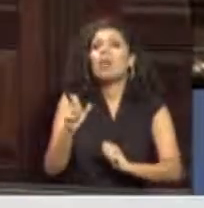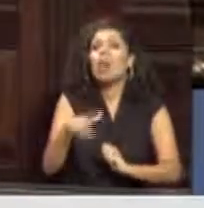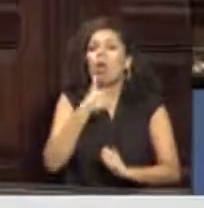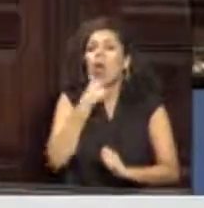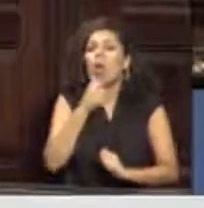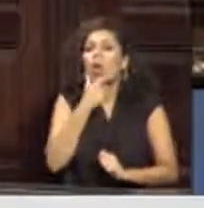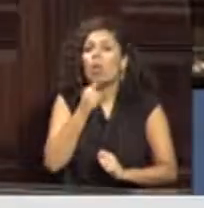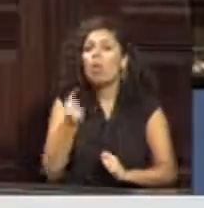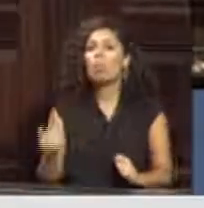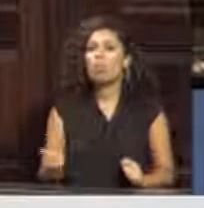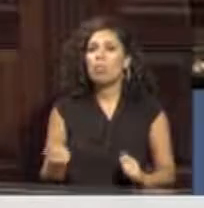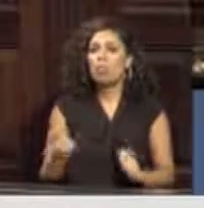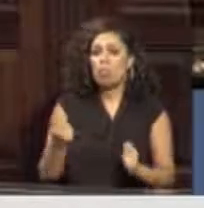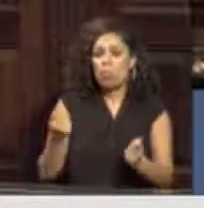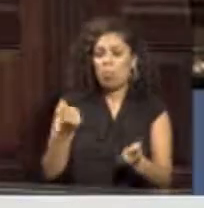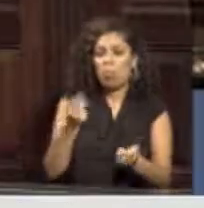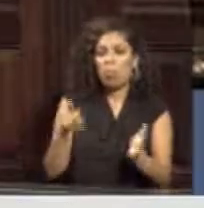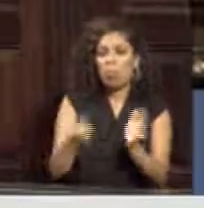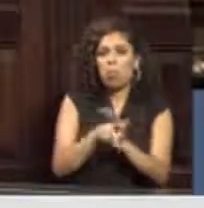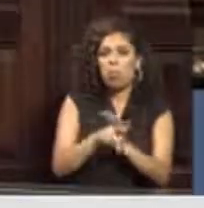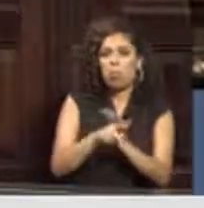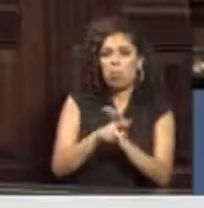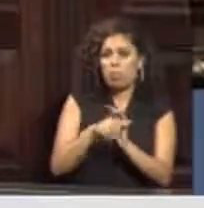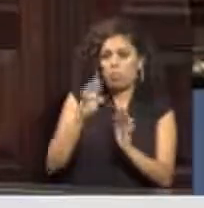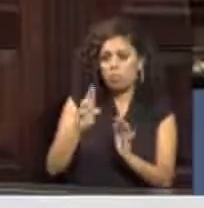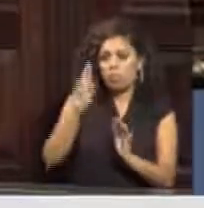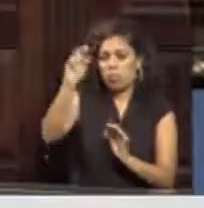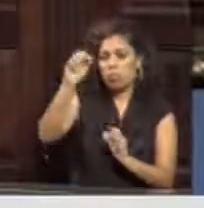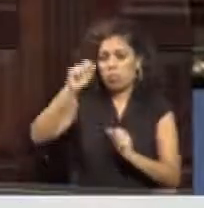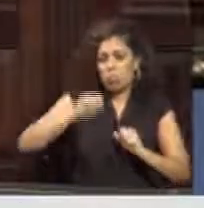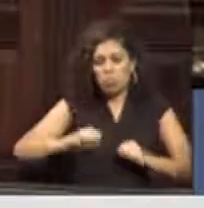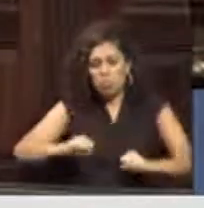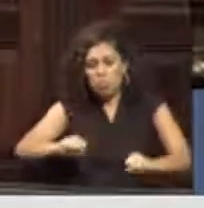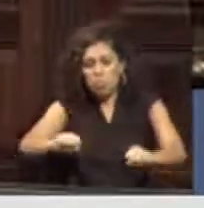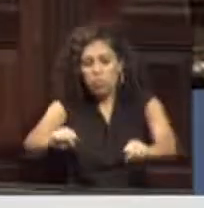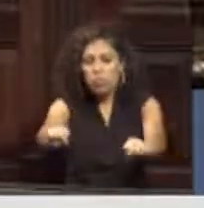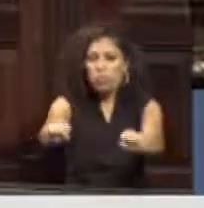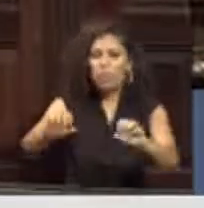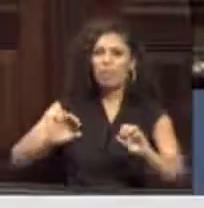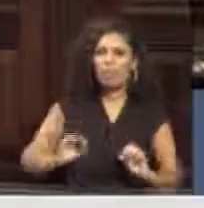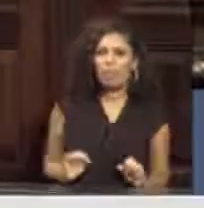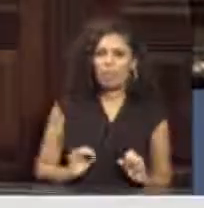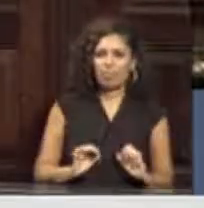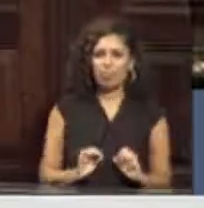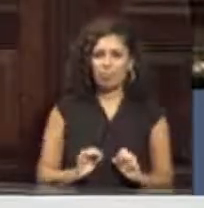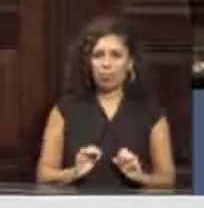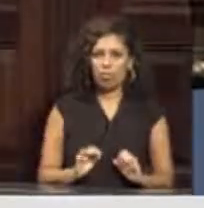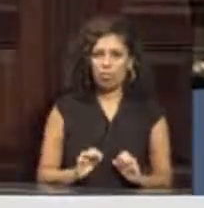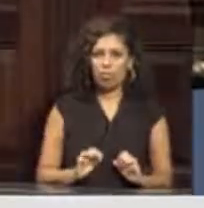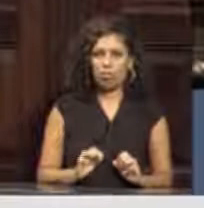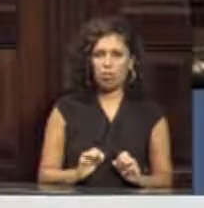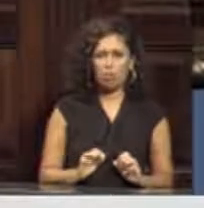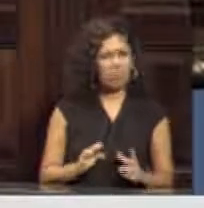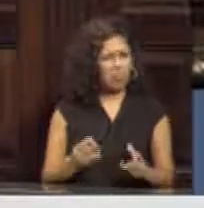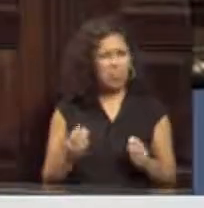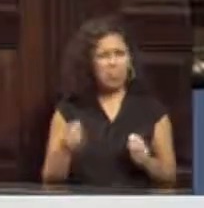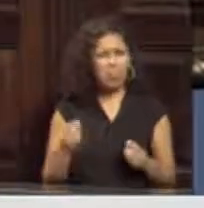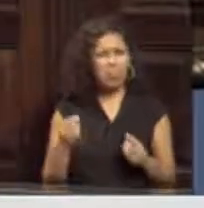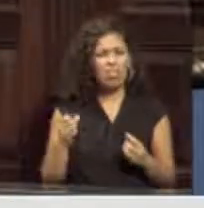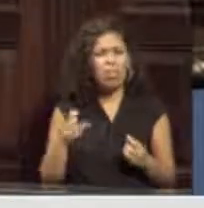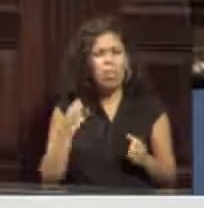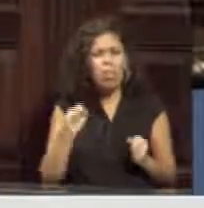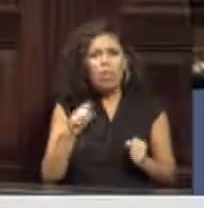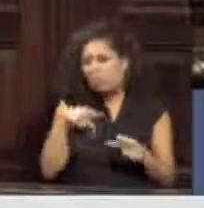aqui do Brasil, que já entregou a parte dele, agora quer entregar exatamente